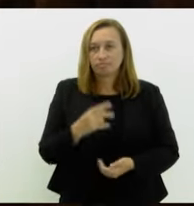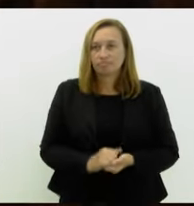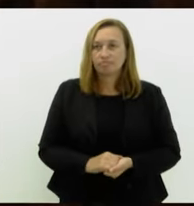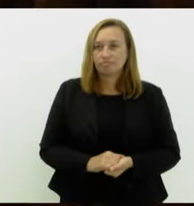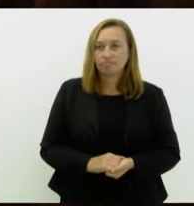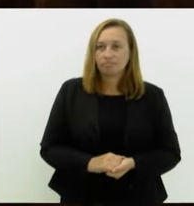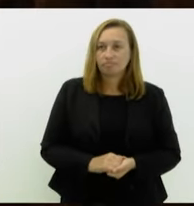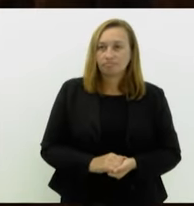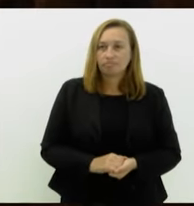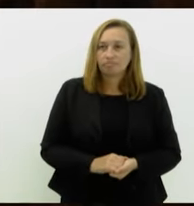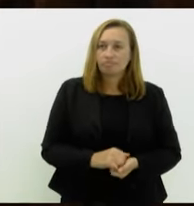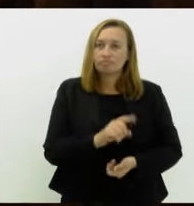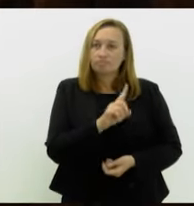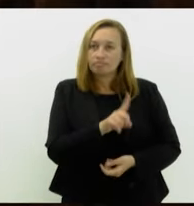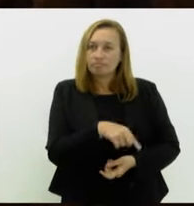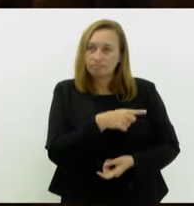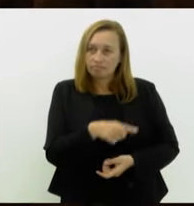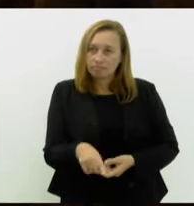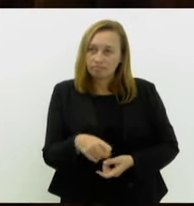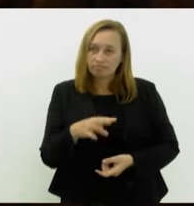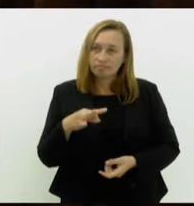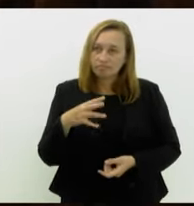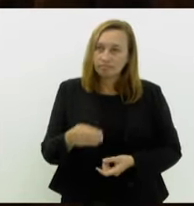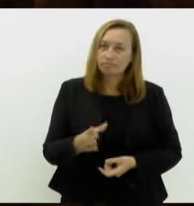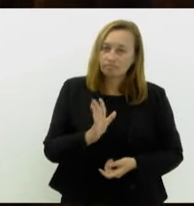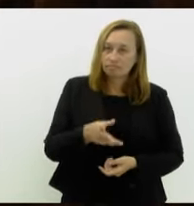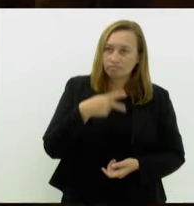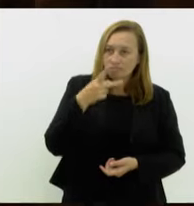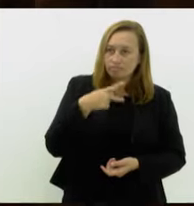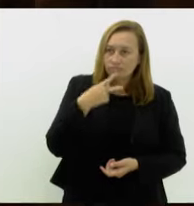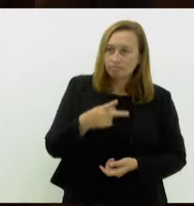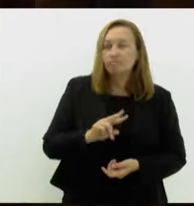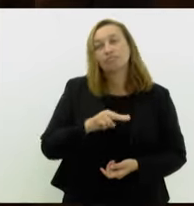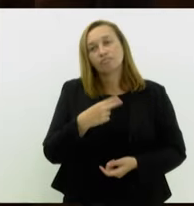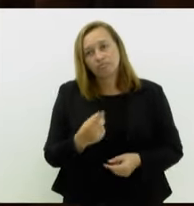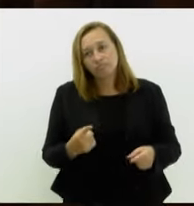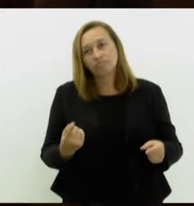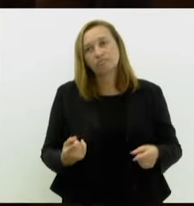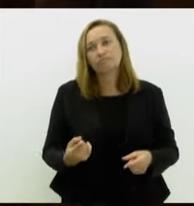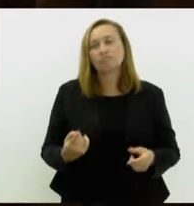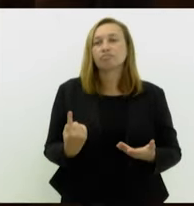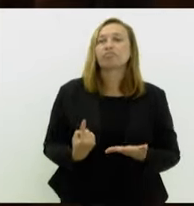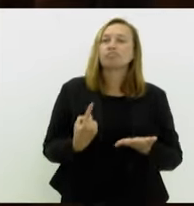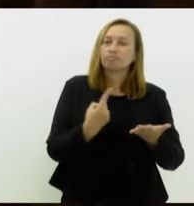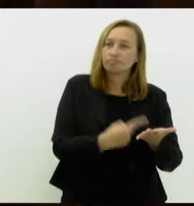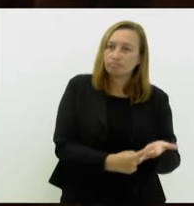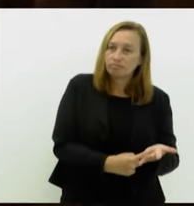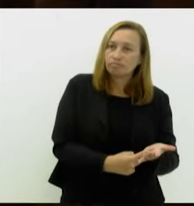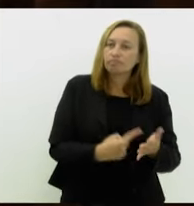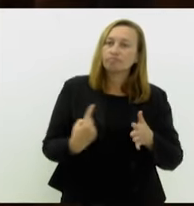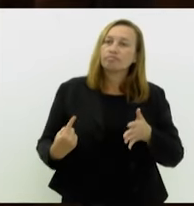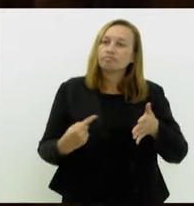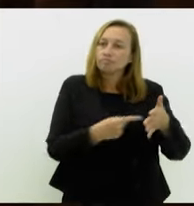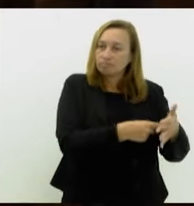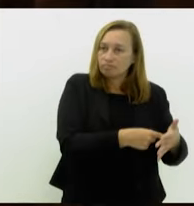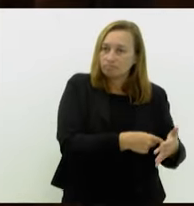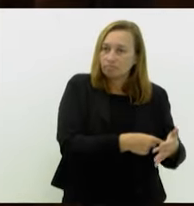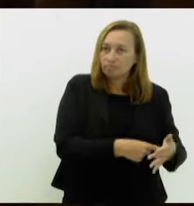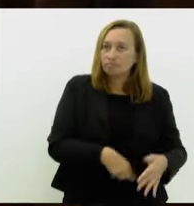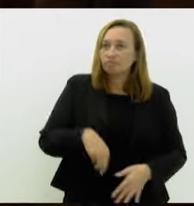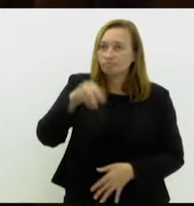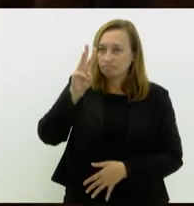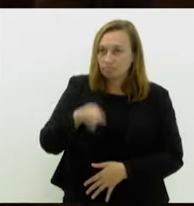só negar esses bens que eu acabara de mencionar mas também o compromisso com a denúncia de quem